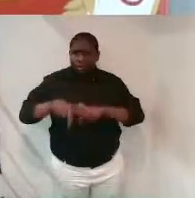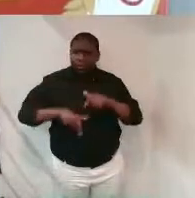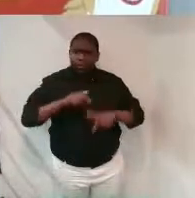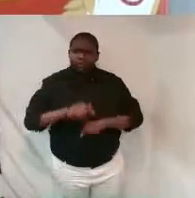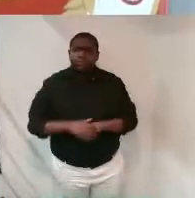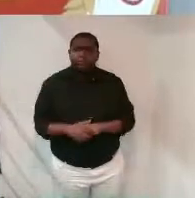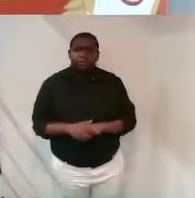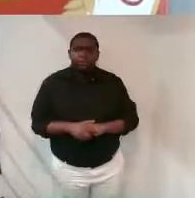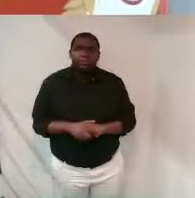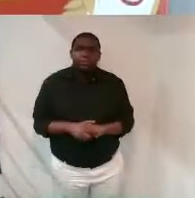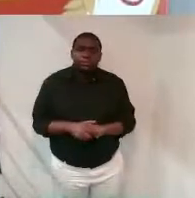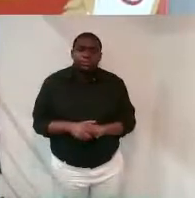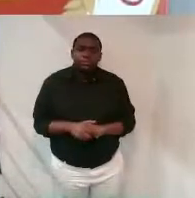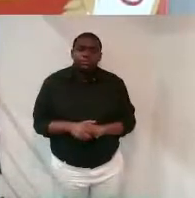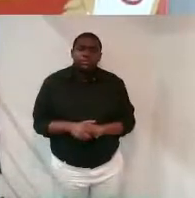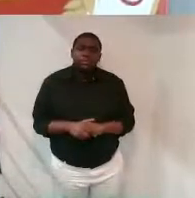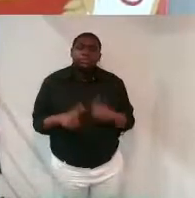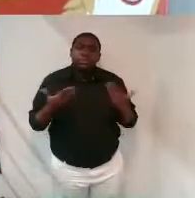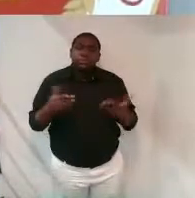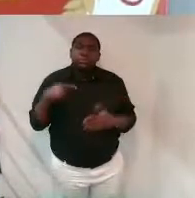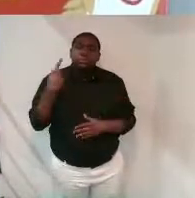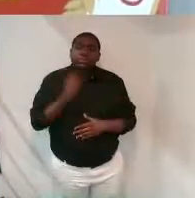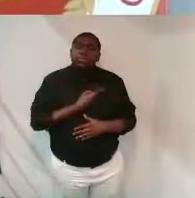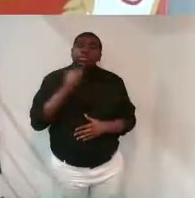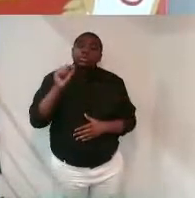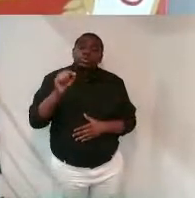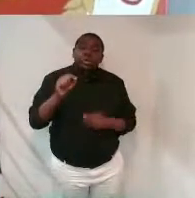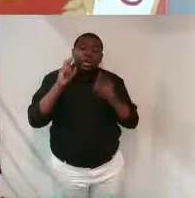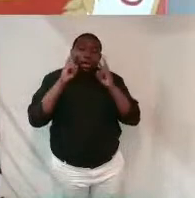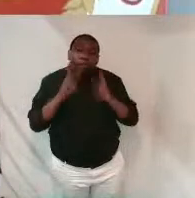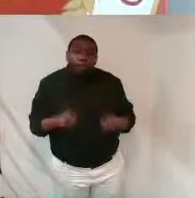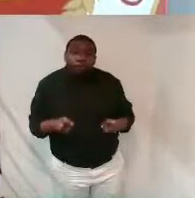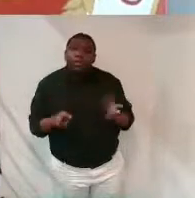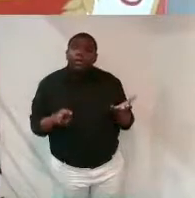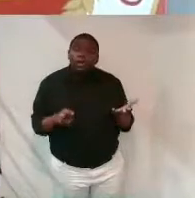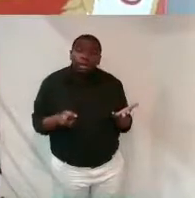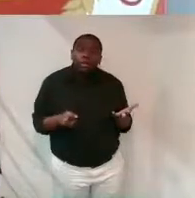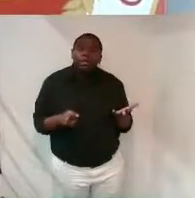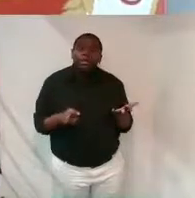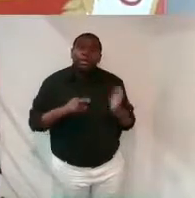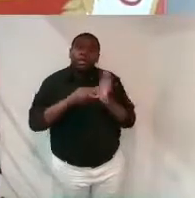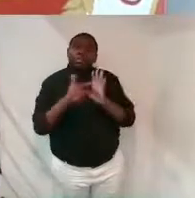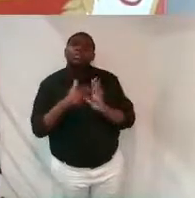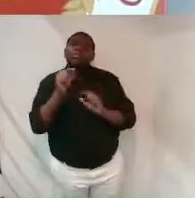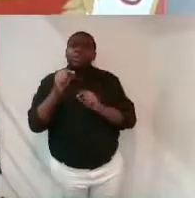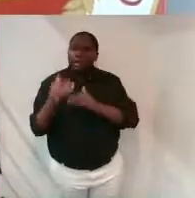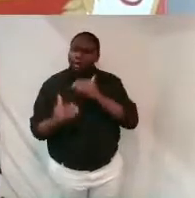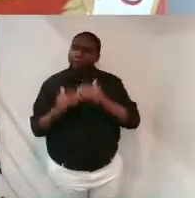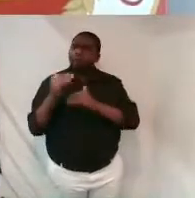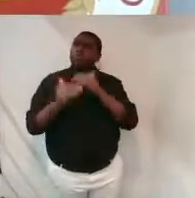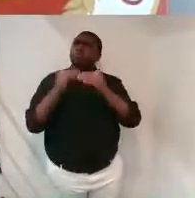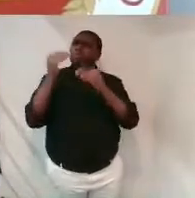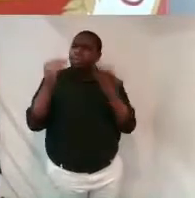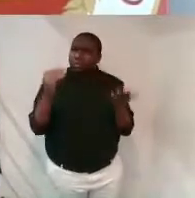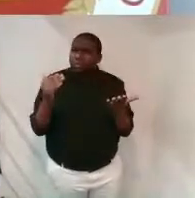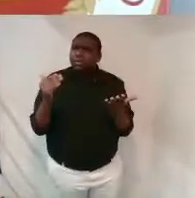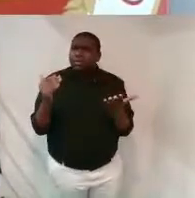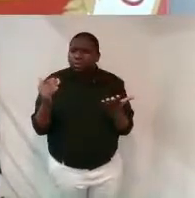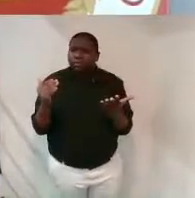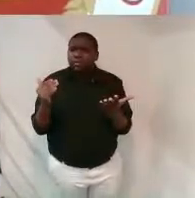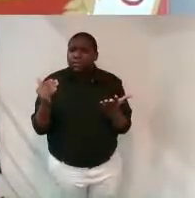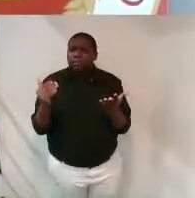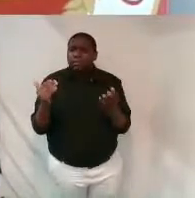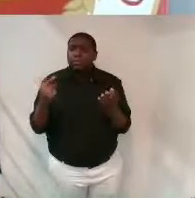E aí nós vamos ver uma pequena evolução, isso tudo, a lei,